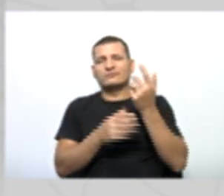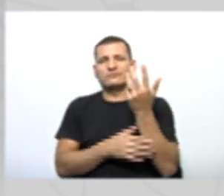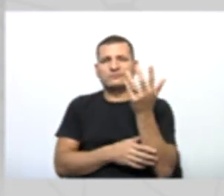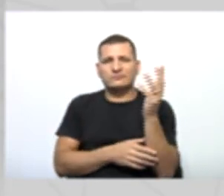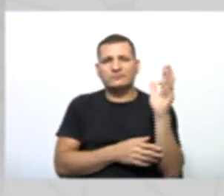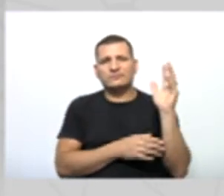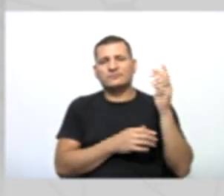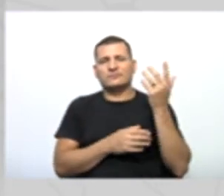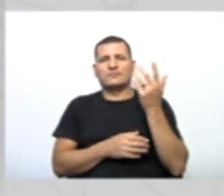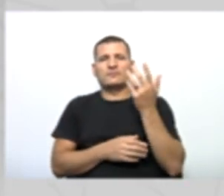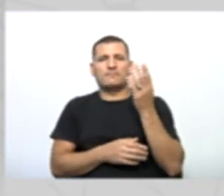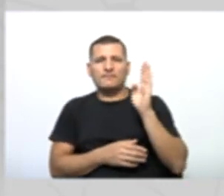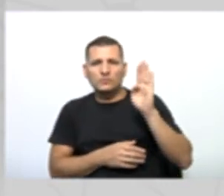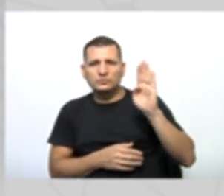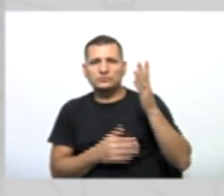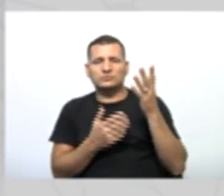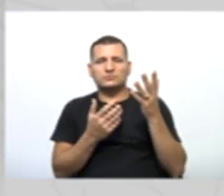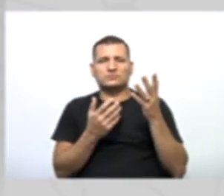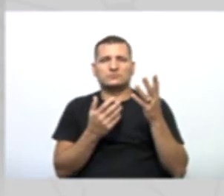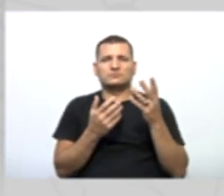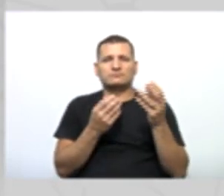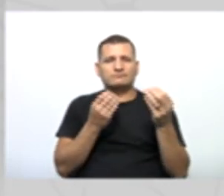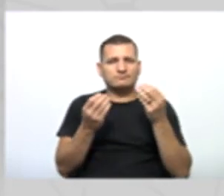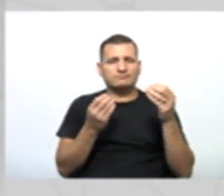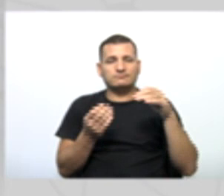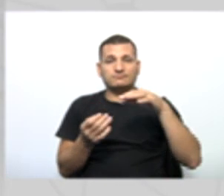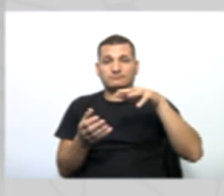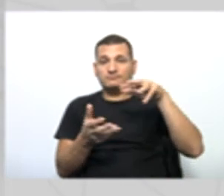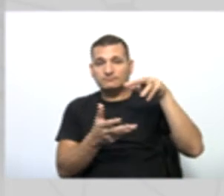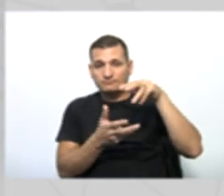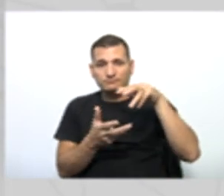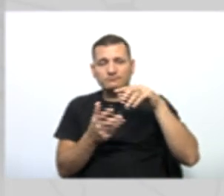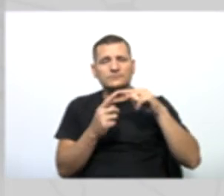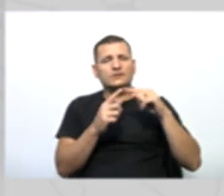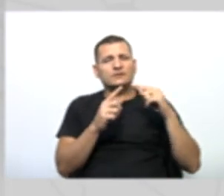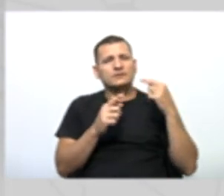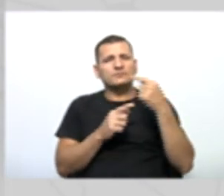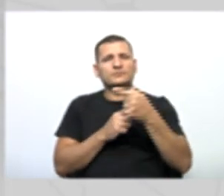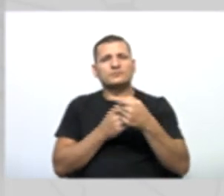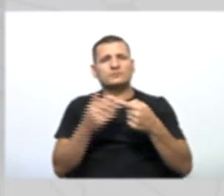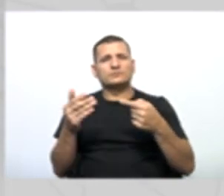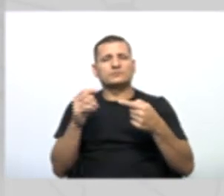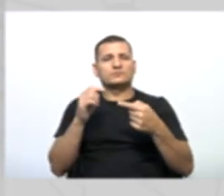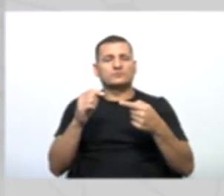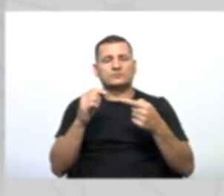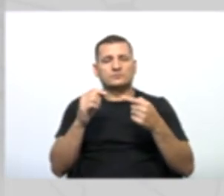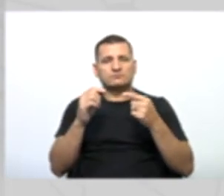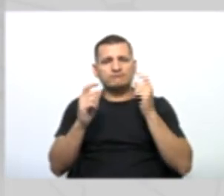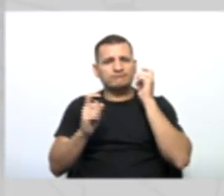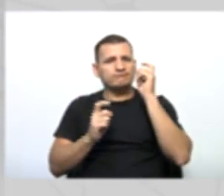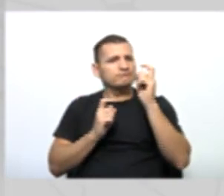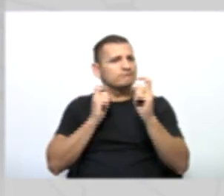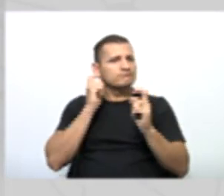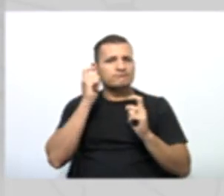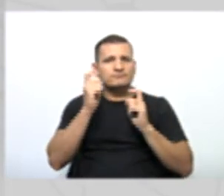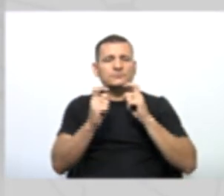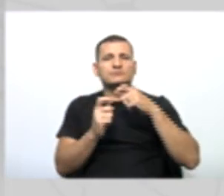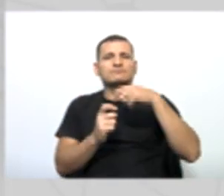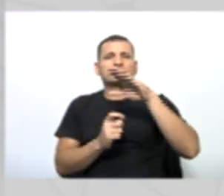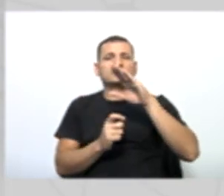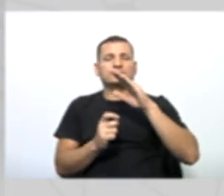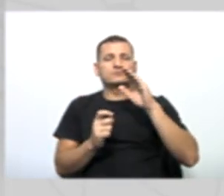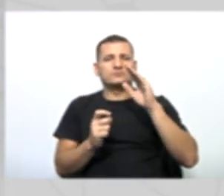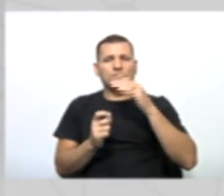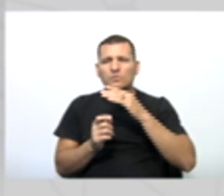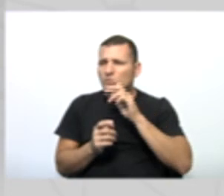biologia, de como era composto o mundo, e passaram a ter uma preocupação maior com os problemas do